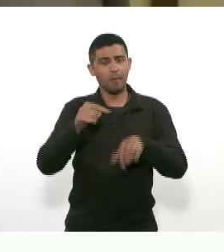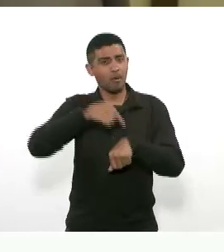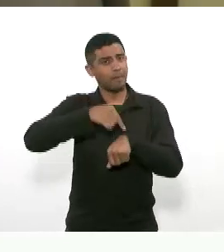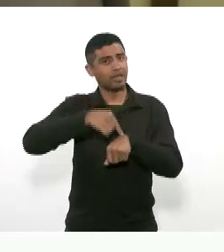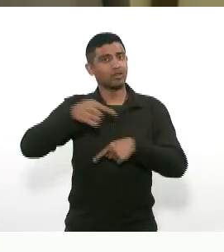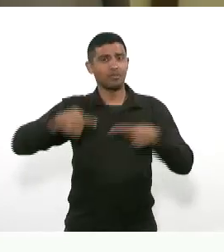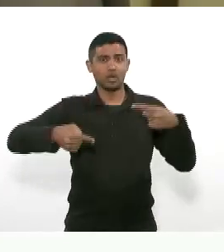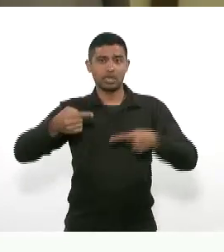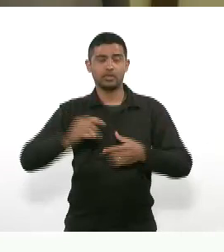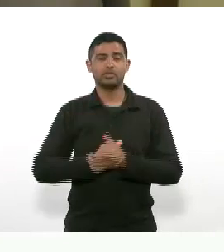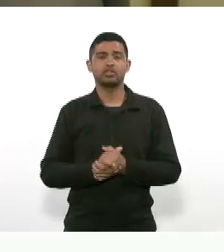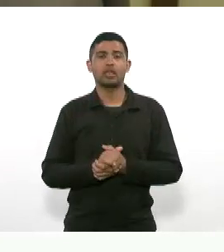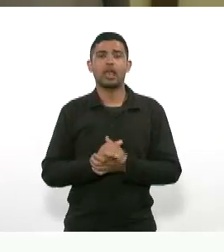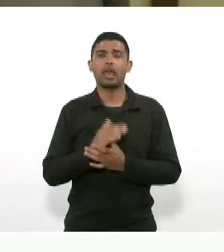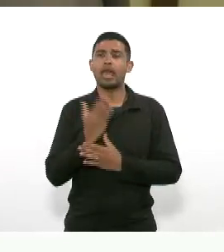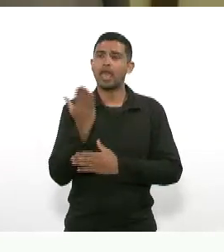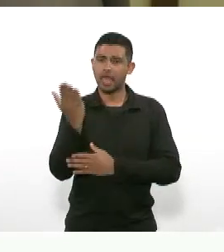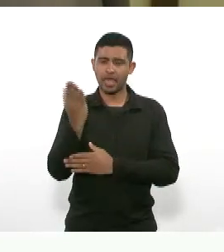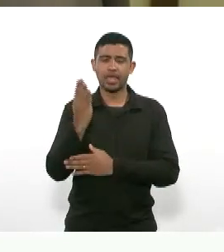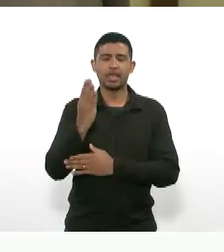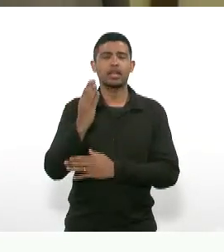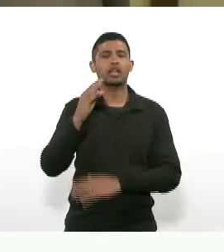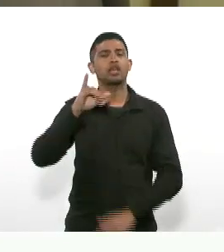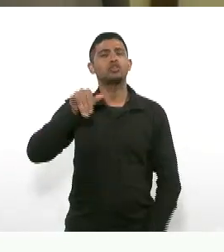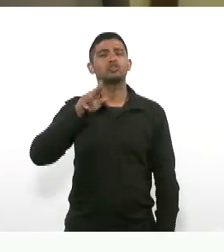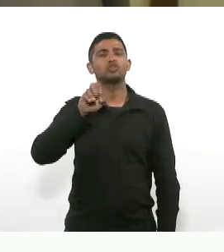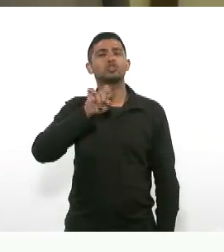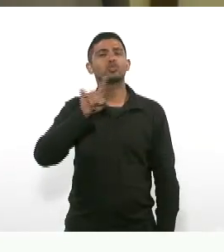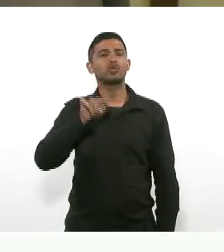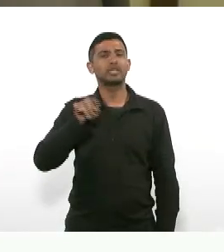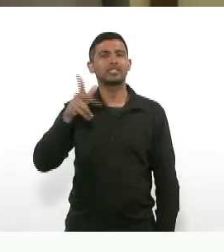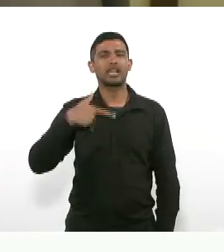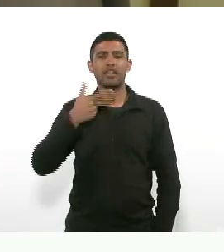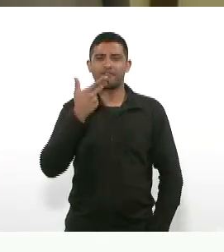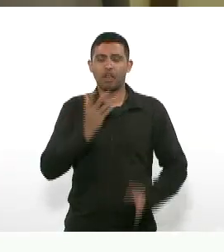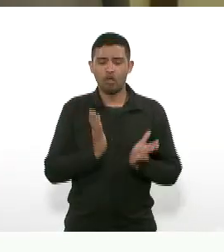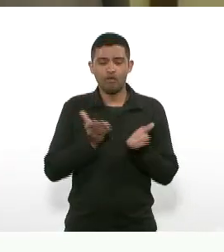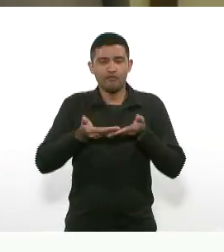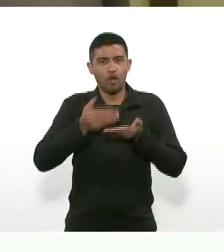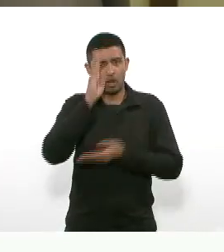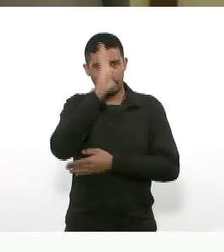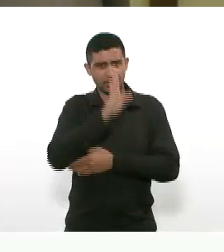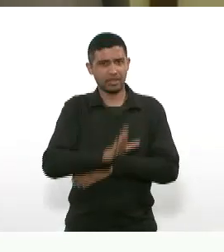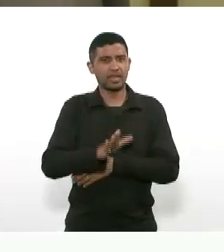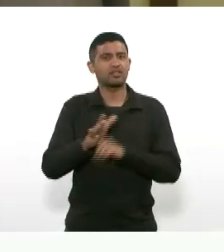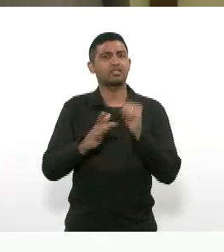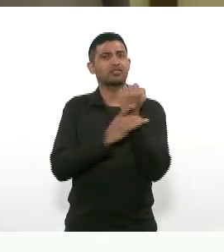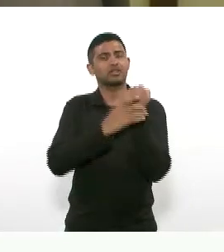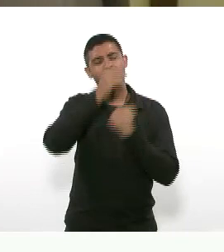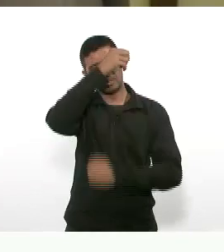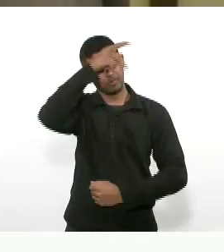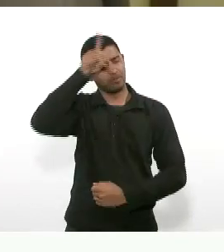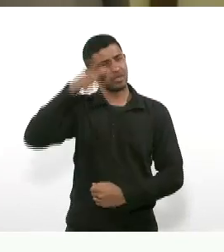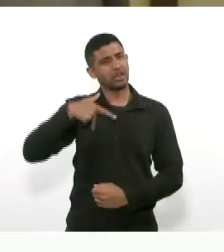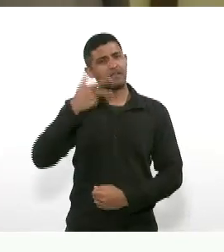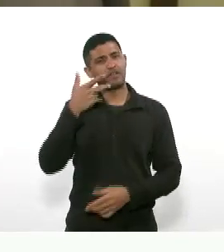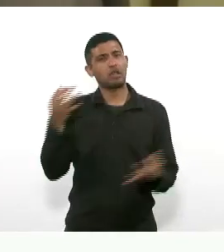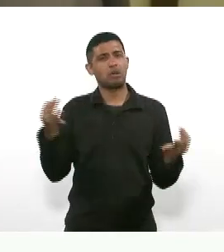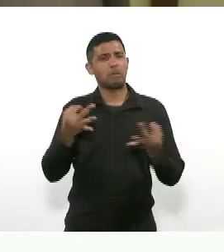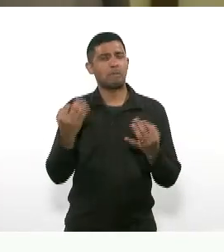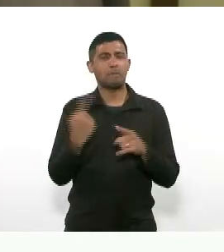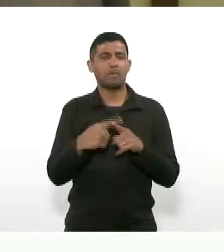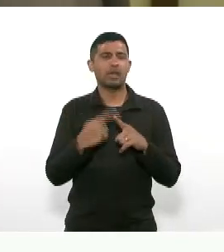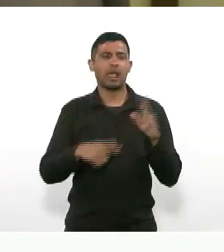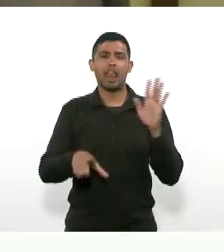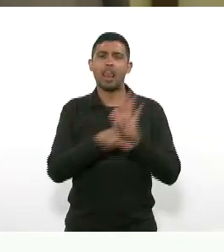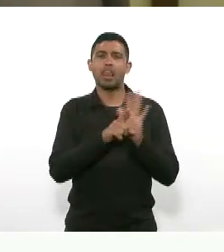aí o ministro Raul Jungmann falou uma coisa há pouco tempo no Fórum Brasileiro de Segurança Pública, que foi perfeito. Por que a lei passou